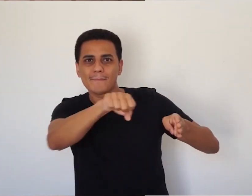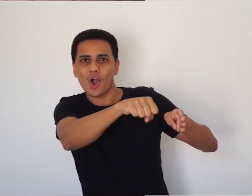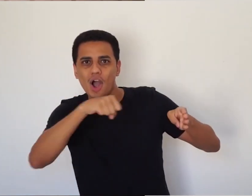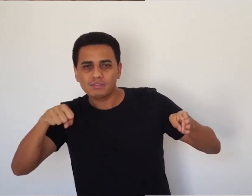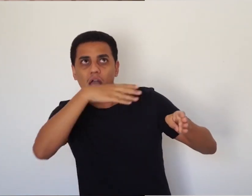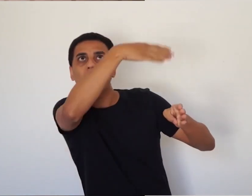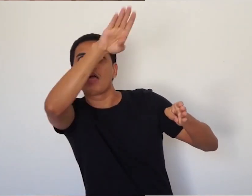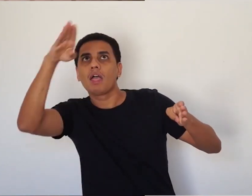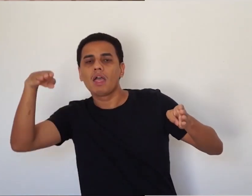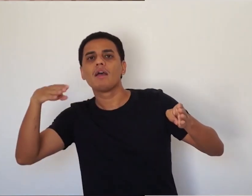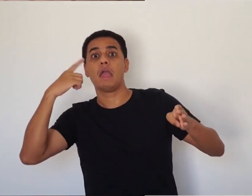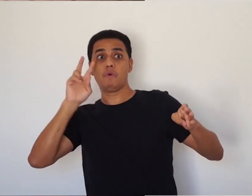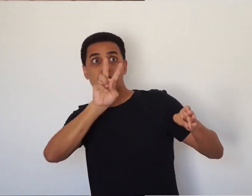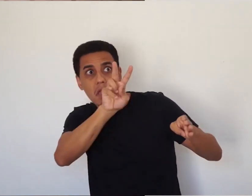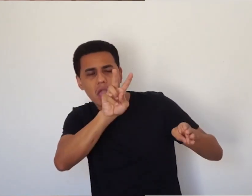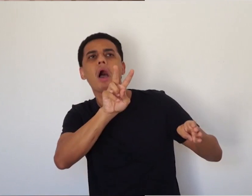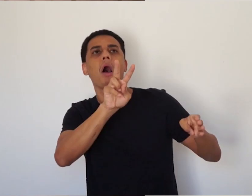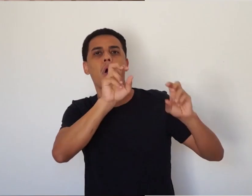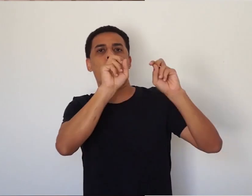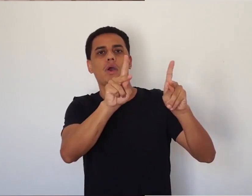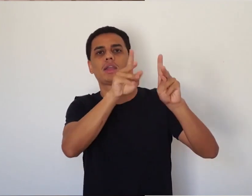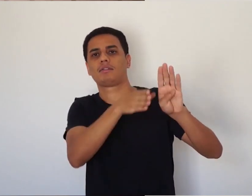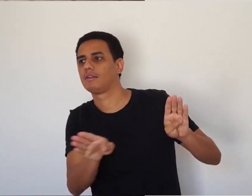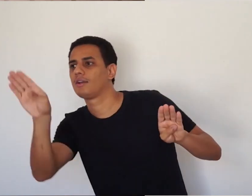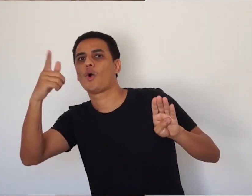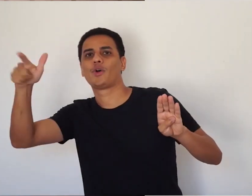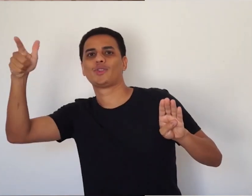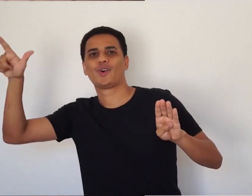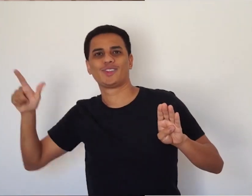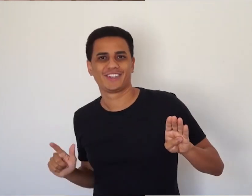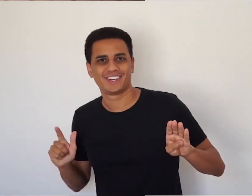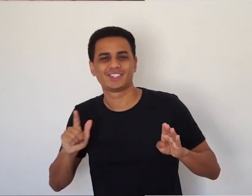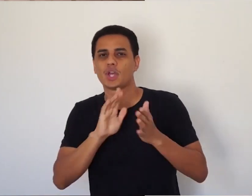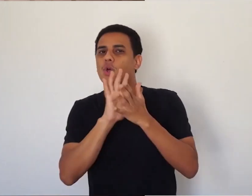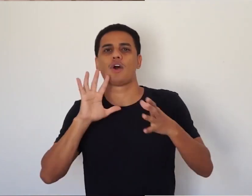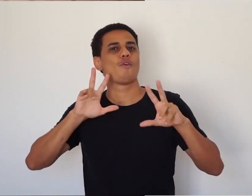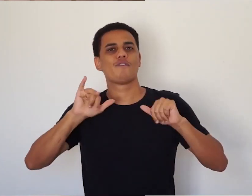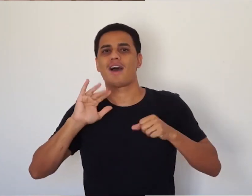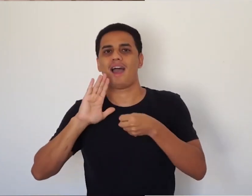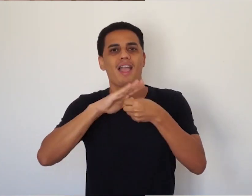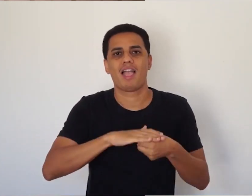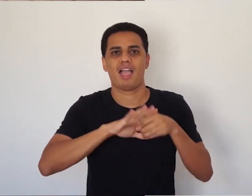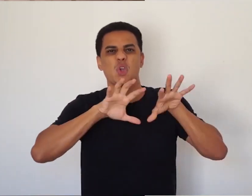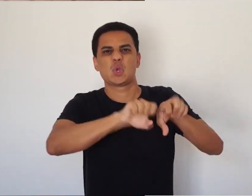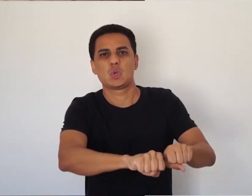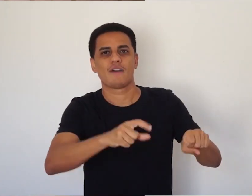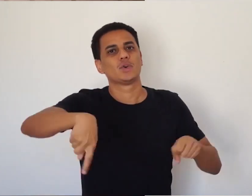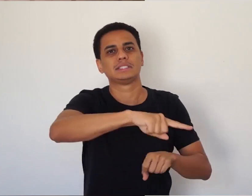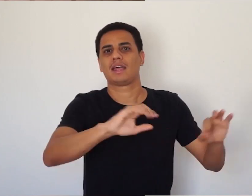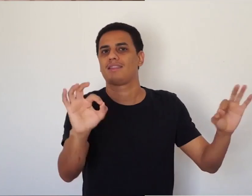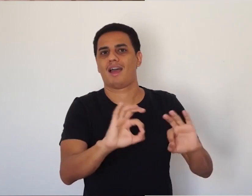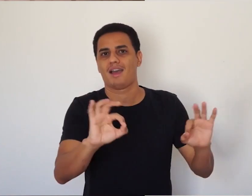as casas em que vocês estiverem. Quando eu vir o sangue, passarei adiante. A praga de destruição não